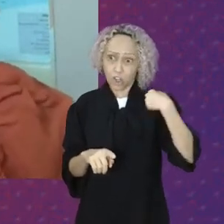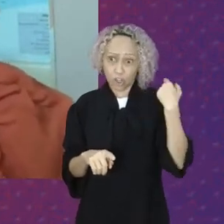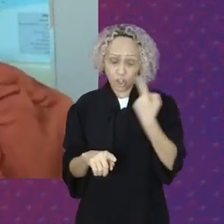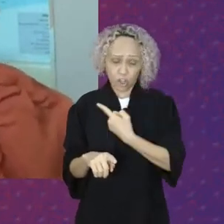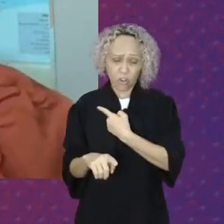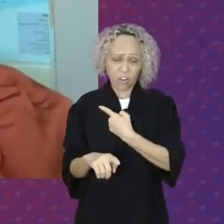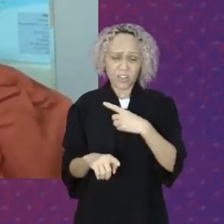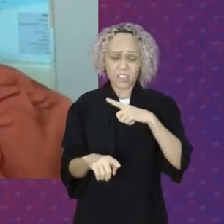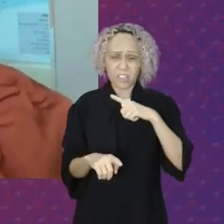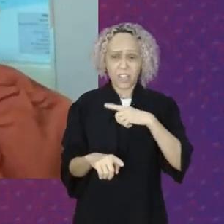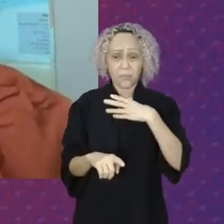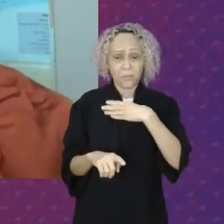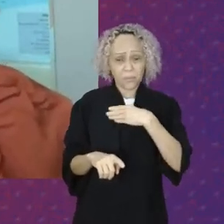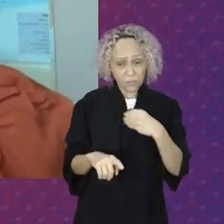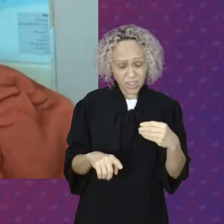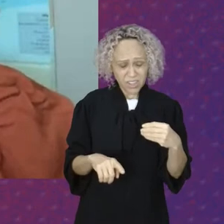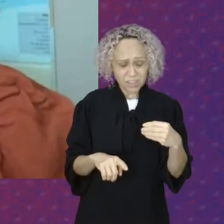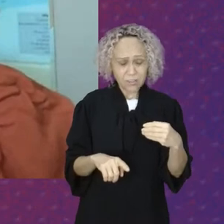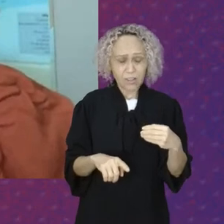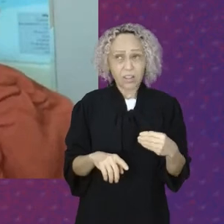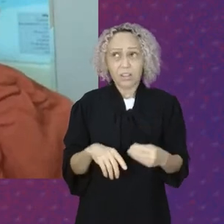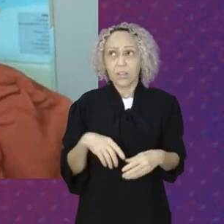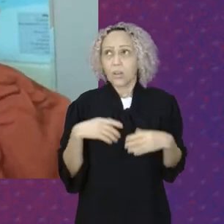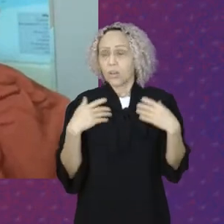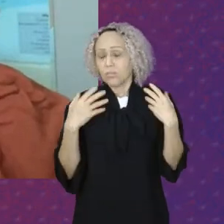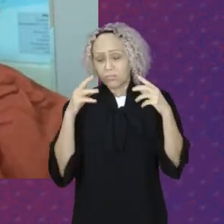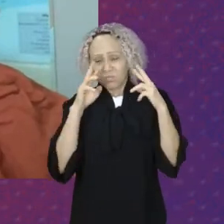recebe alguma pessoa para querer